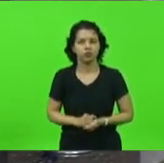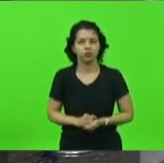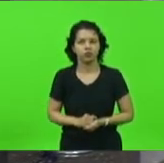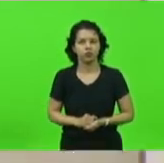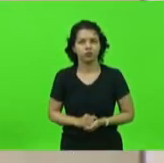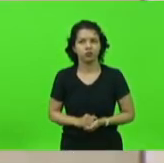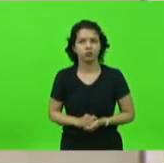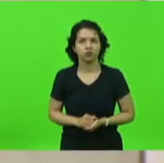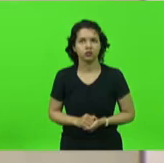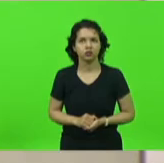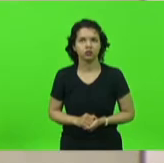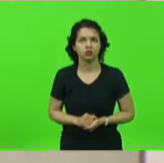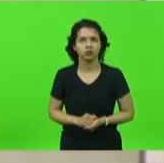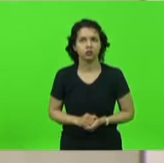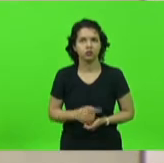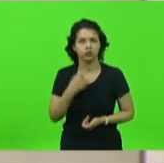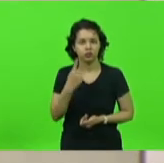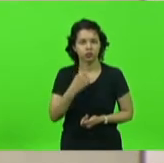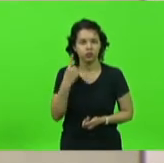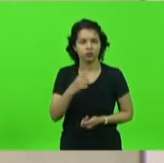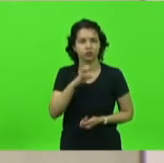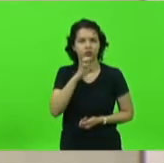A palavra o deputado Felipe Estevão.